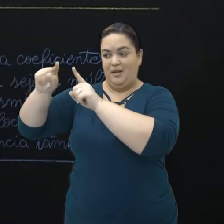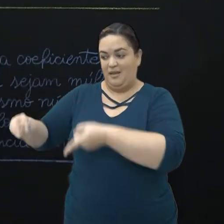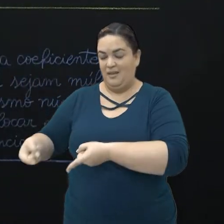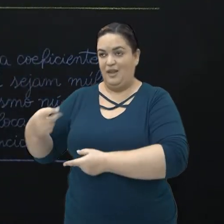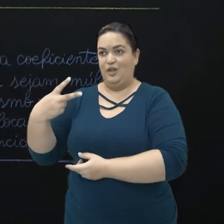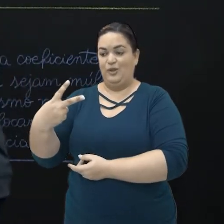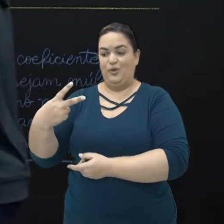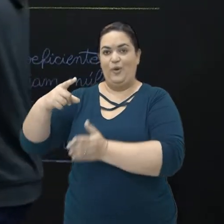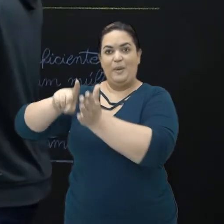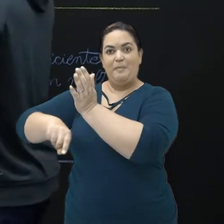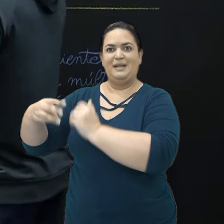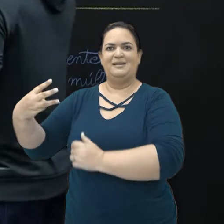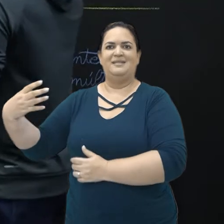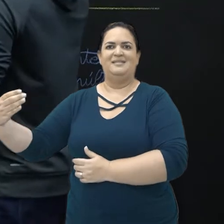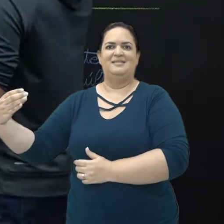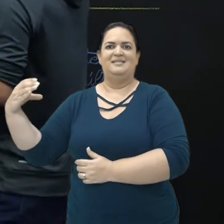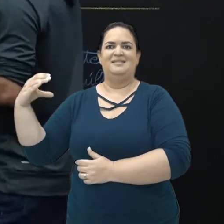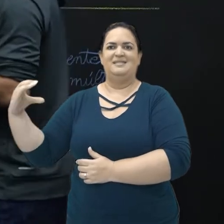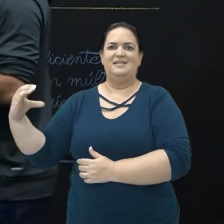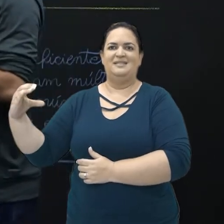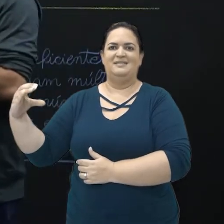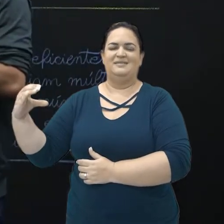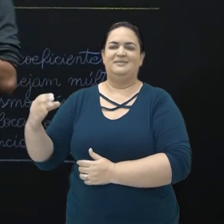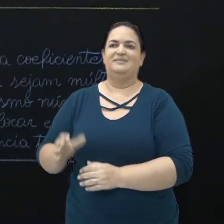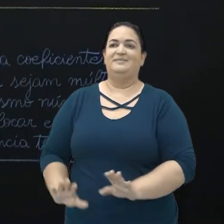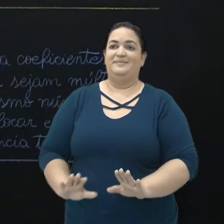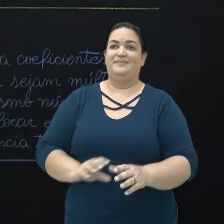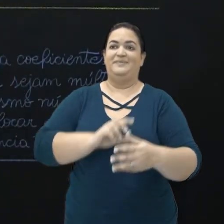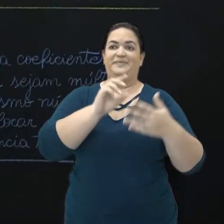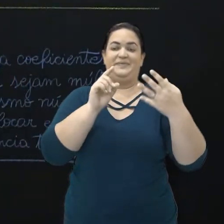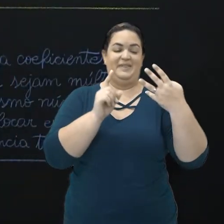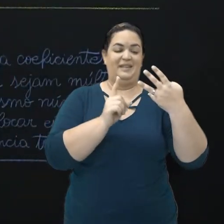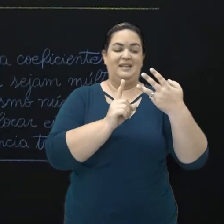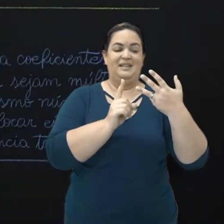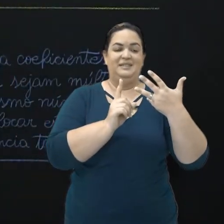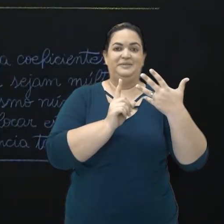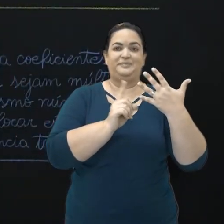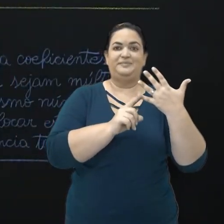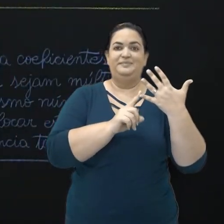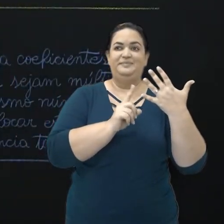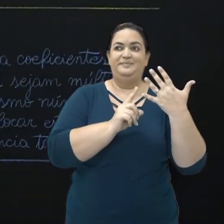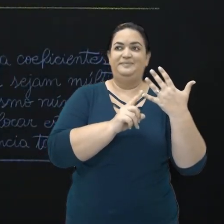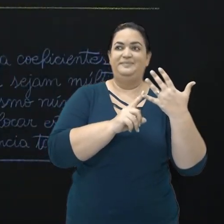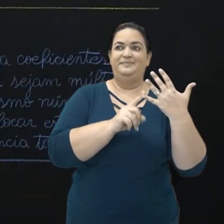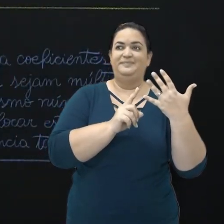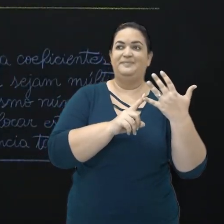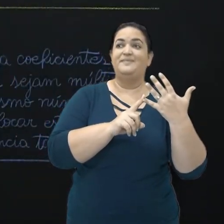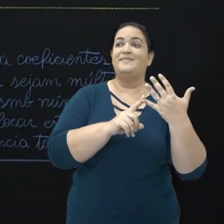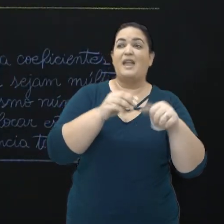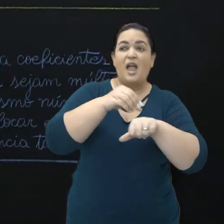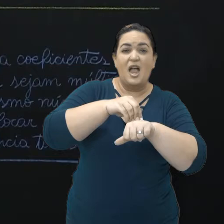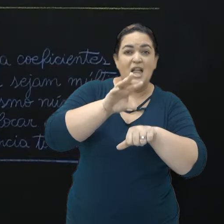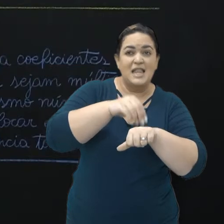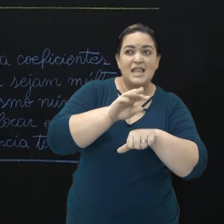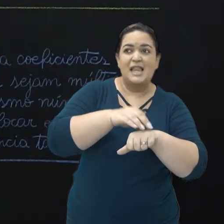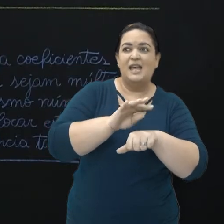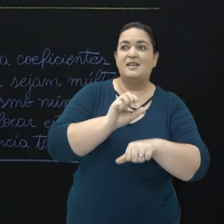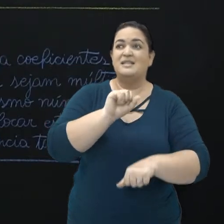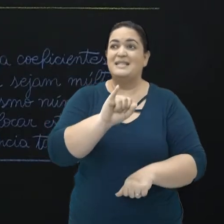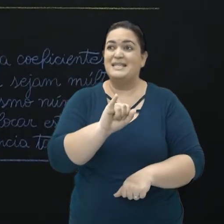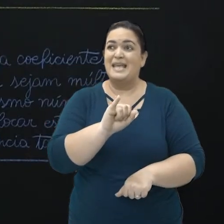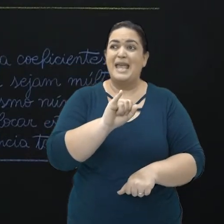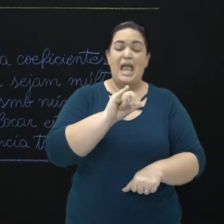dica, reparem, vamos aqui à leitura. Se uma variável aparece em todos os termos com expoentes